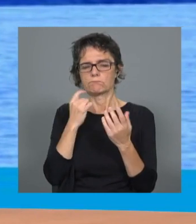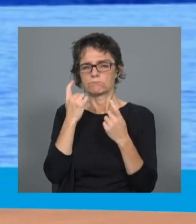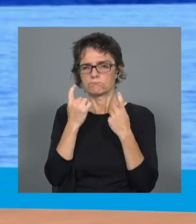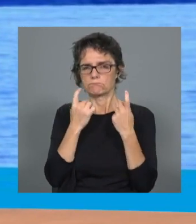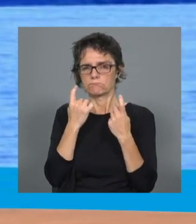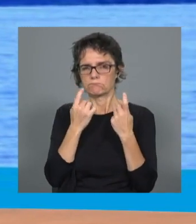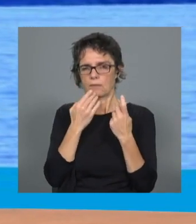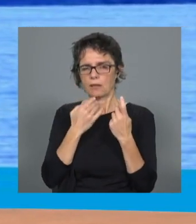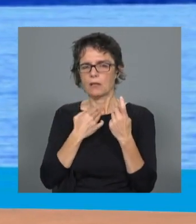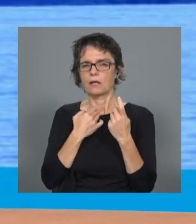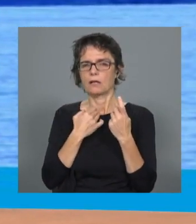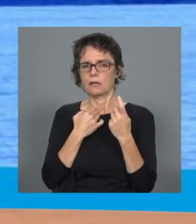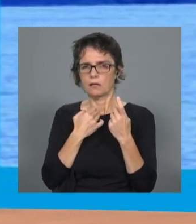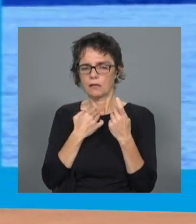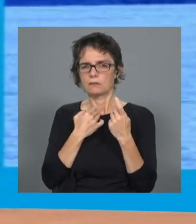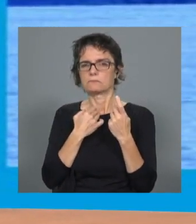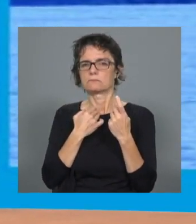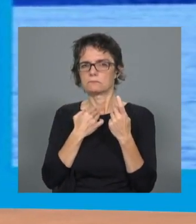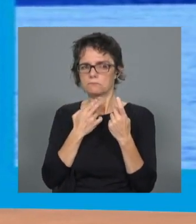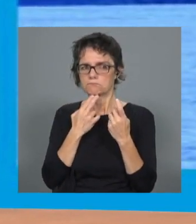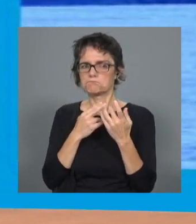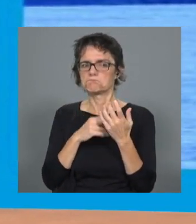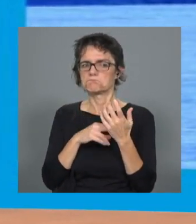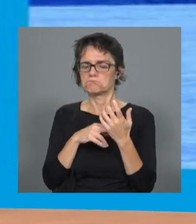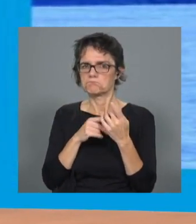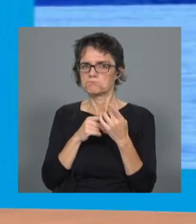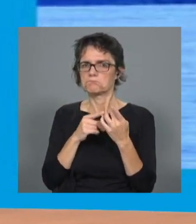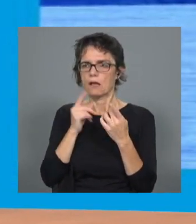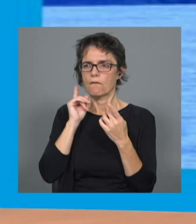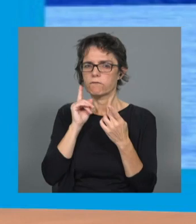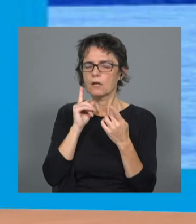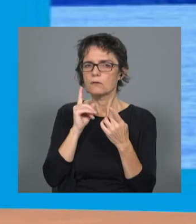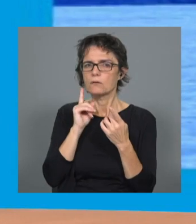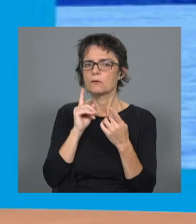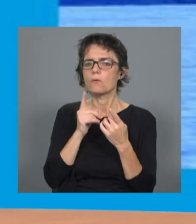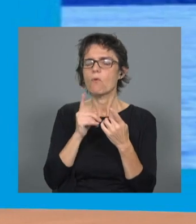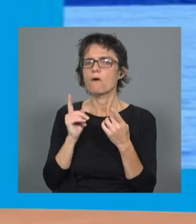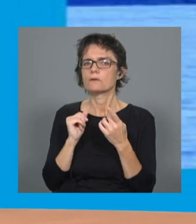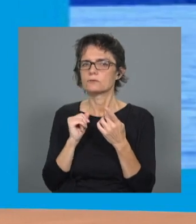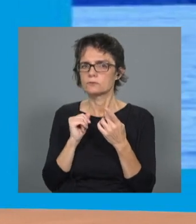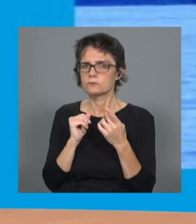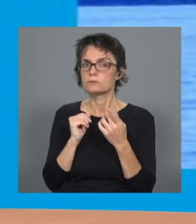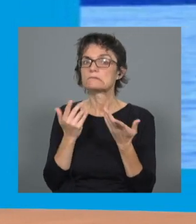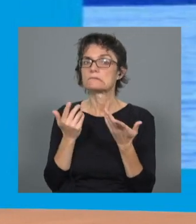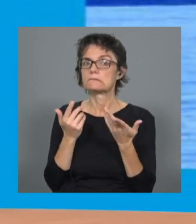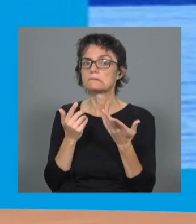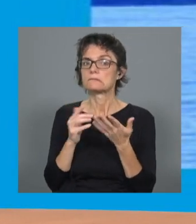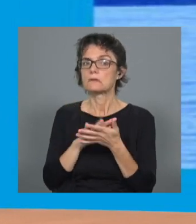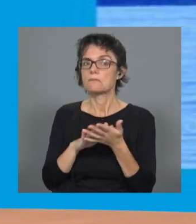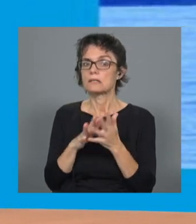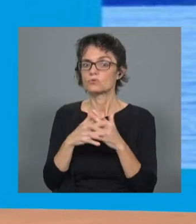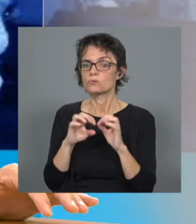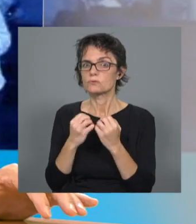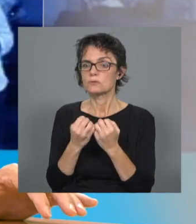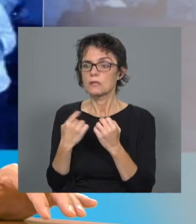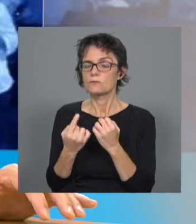e aquilo que são de facto os valores que nos regem e que regem as sociedades e que orientam as sociedades. O